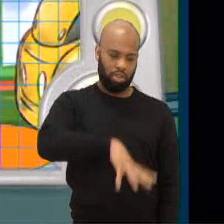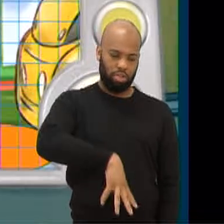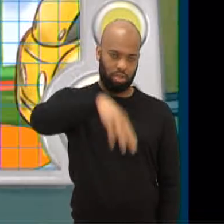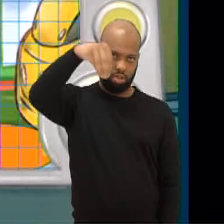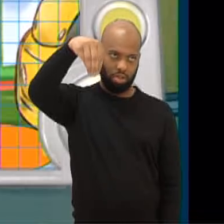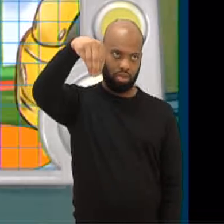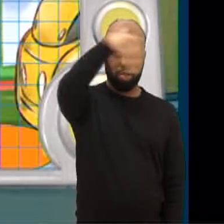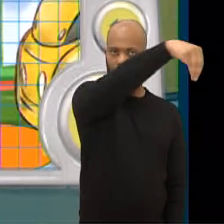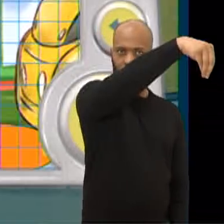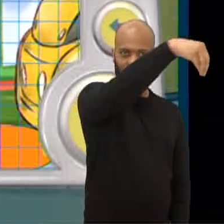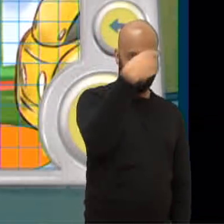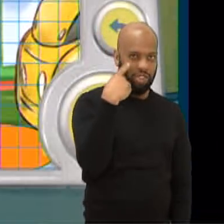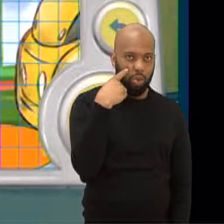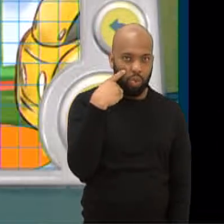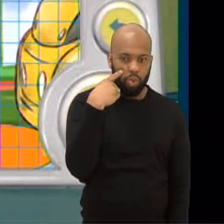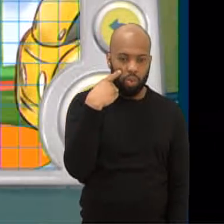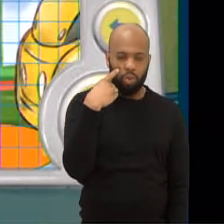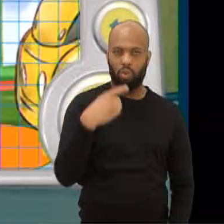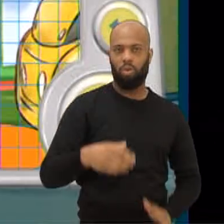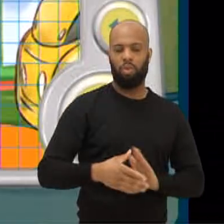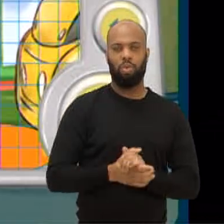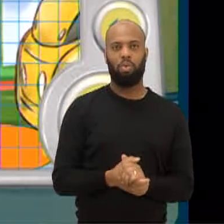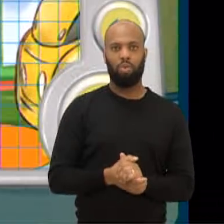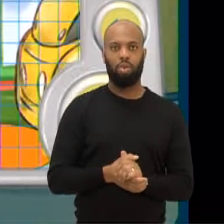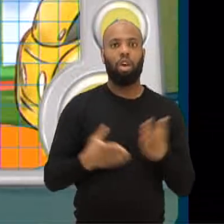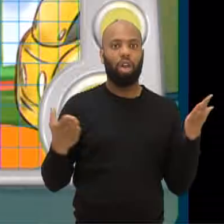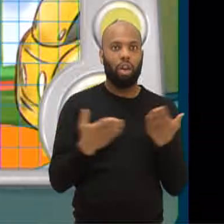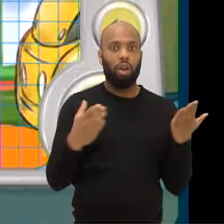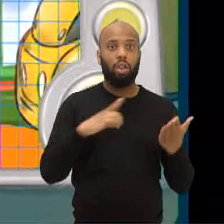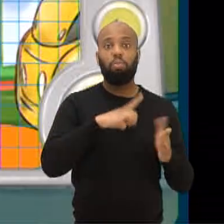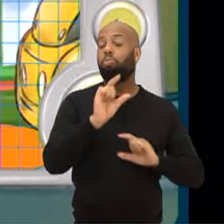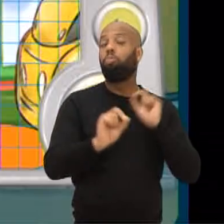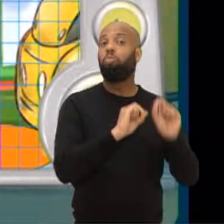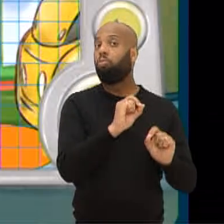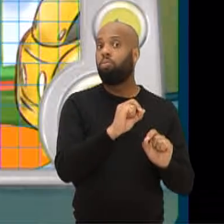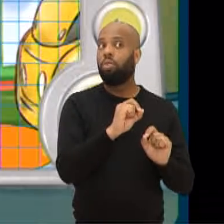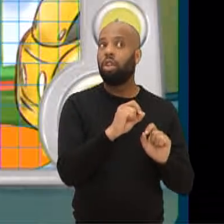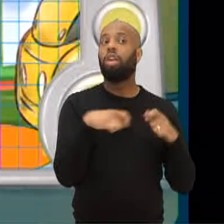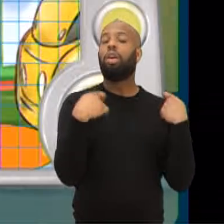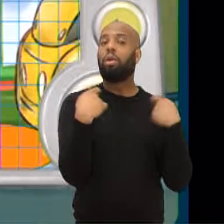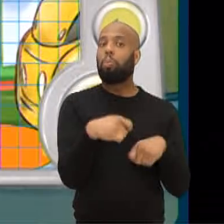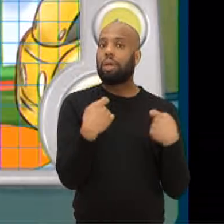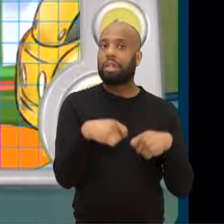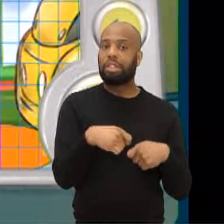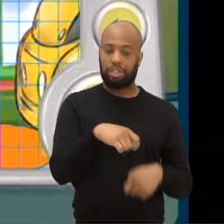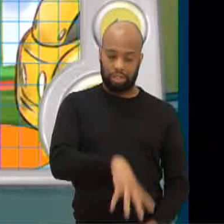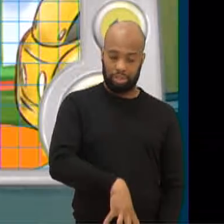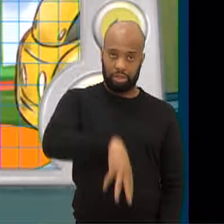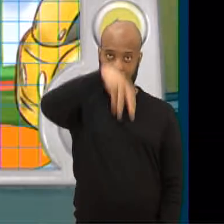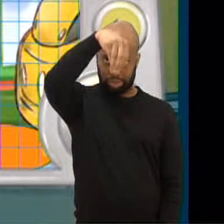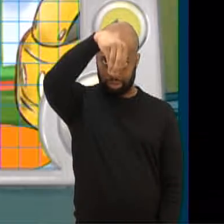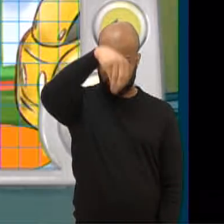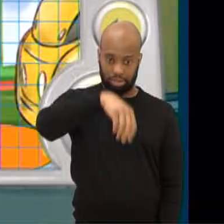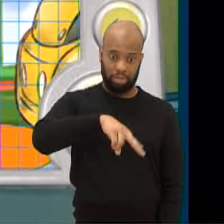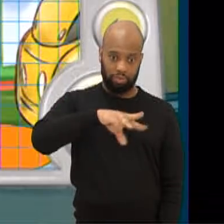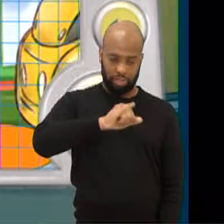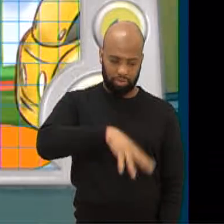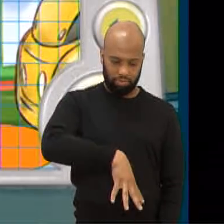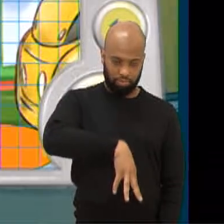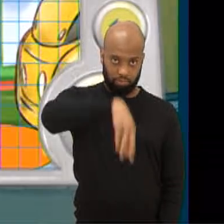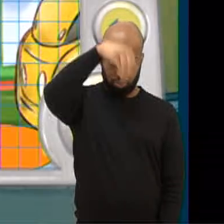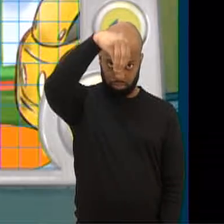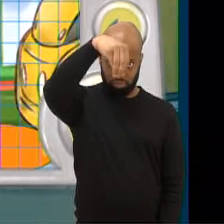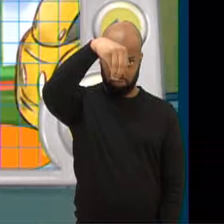onde tem a sombra, onde ela vai ser encaixada. Então a gente já deduz que ela vai ter que ser transladada, vai se